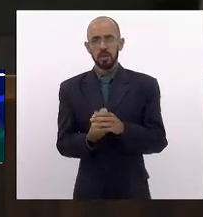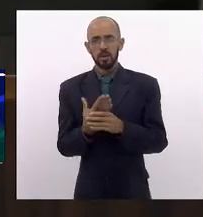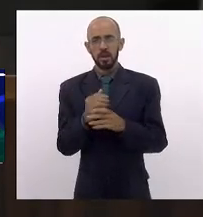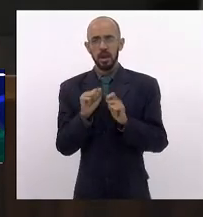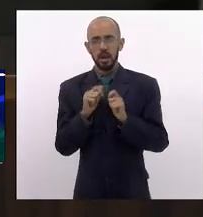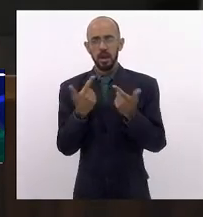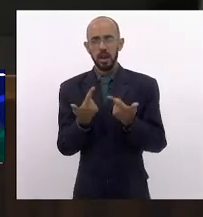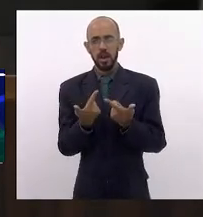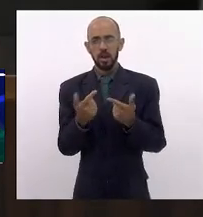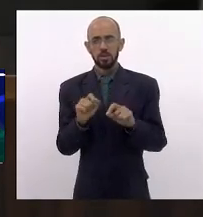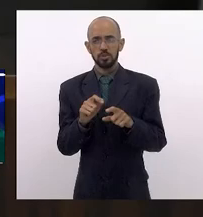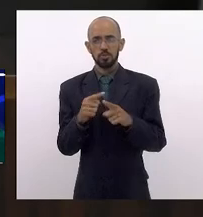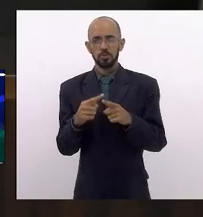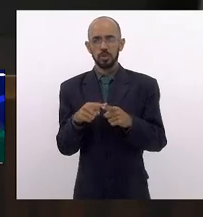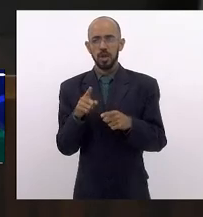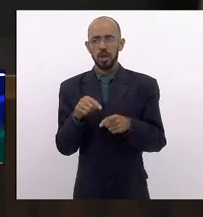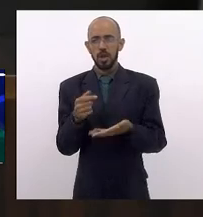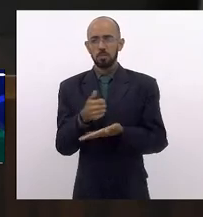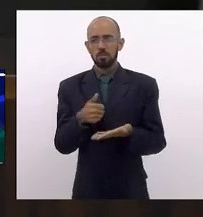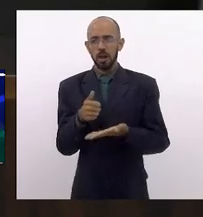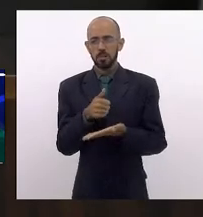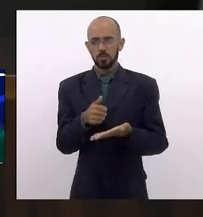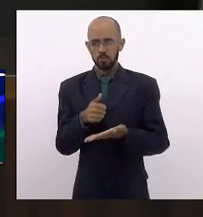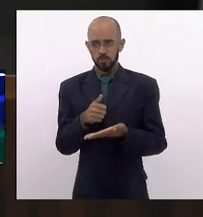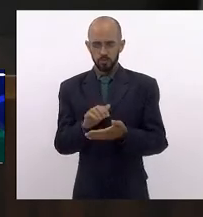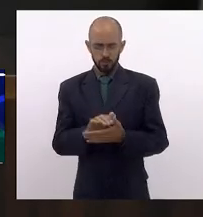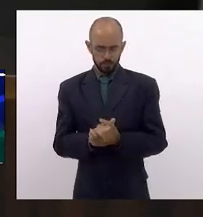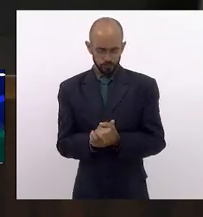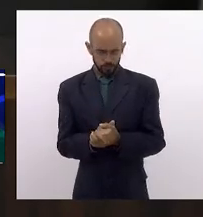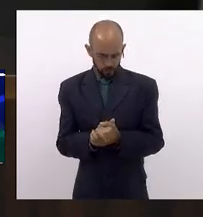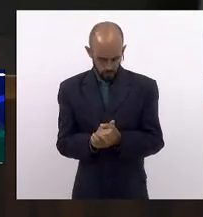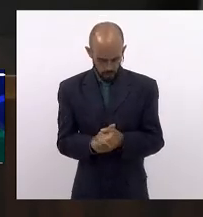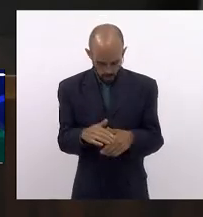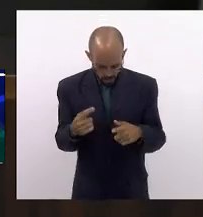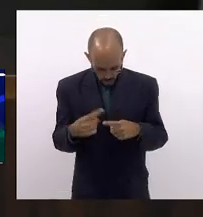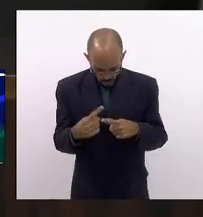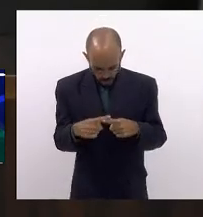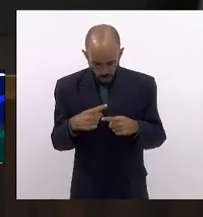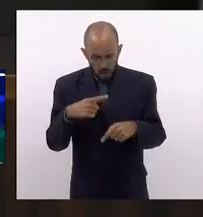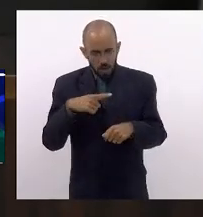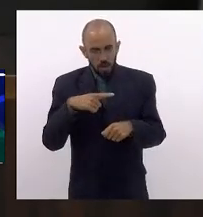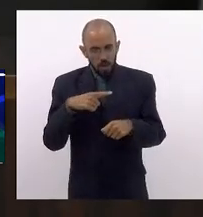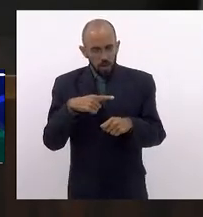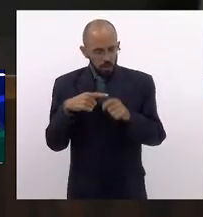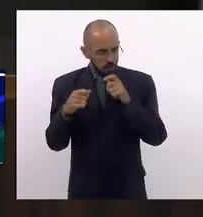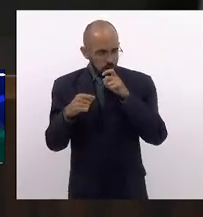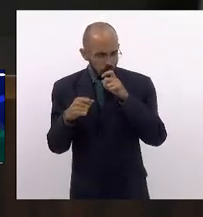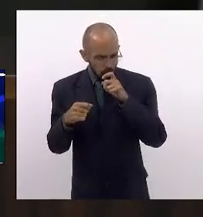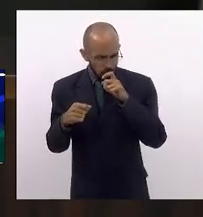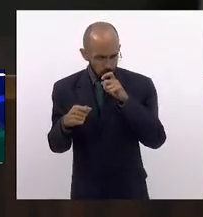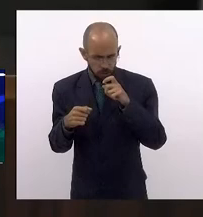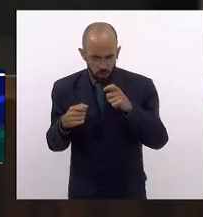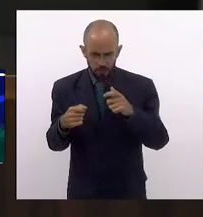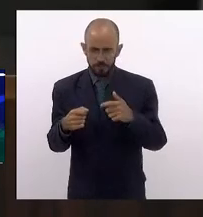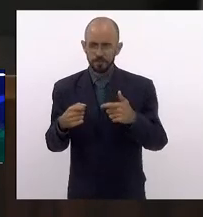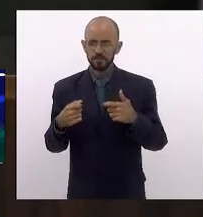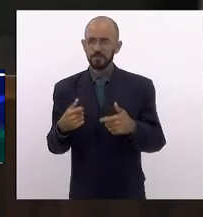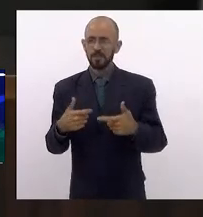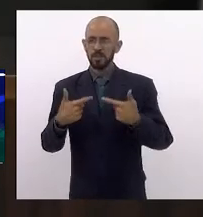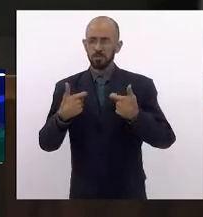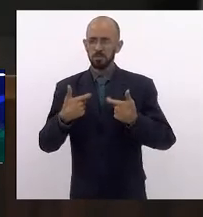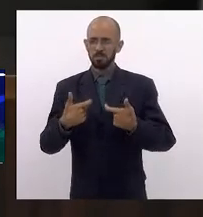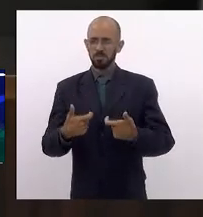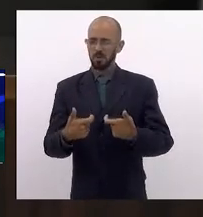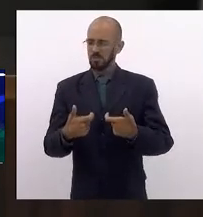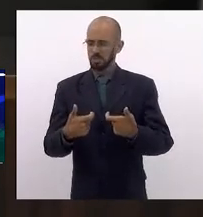Legislativa que é uma questão fundamental porque nós temos um índice altíssimo de homicídios de jovens no estado de